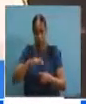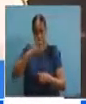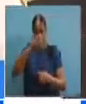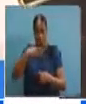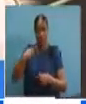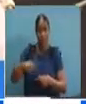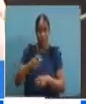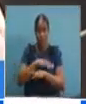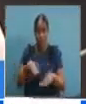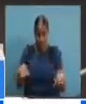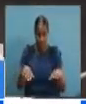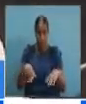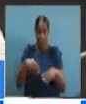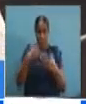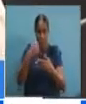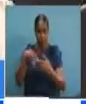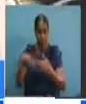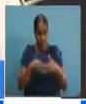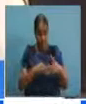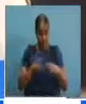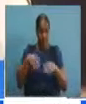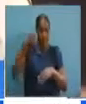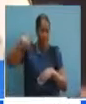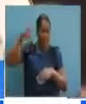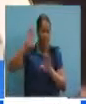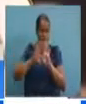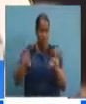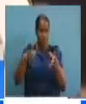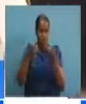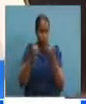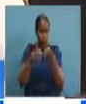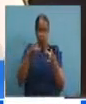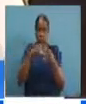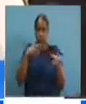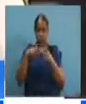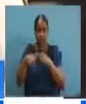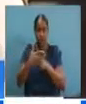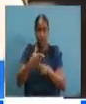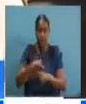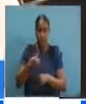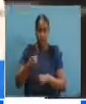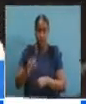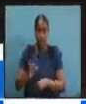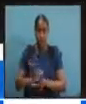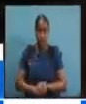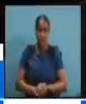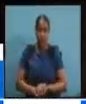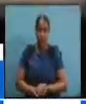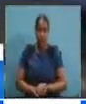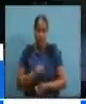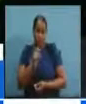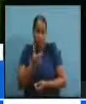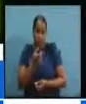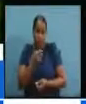terminar o mandato desde a abertura ao multipartidarismo em 1994. Apesar de bocas